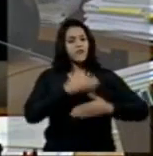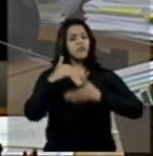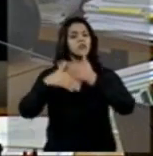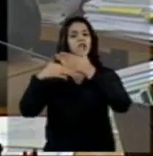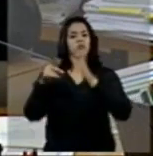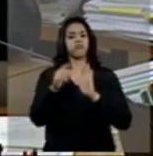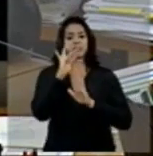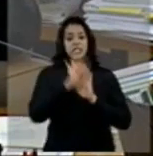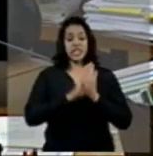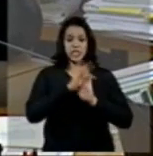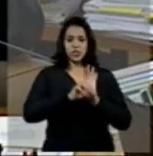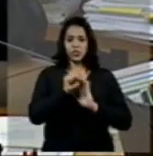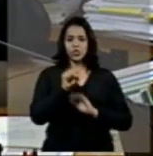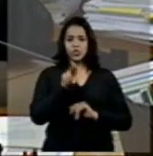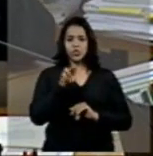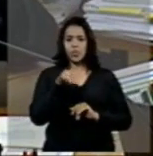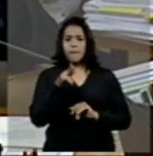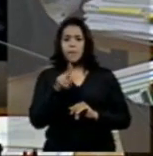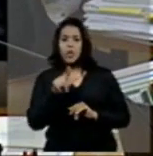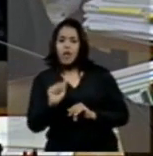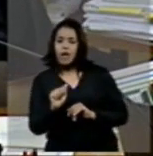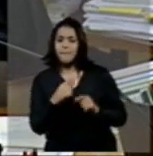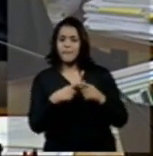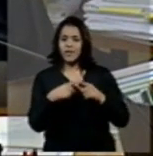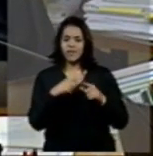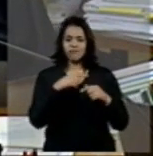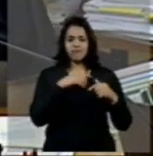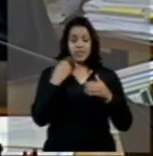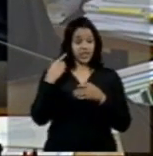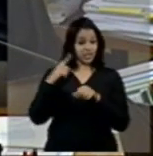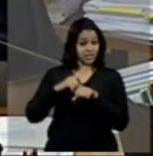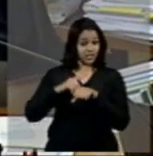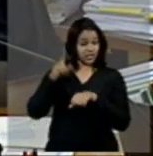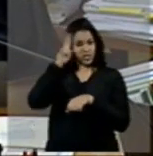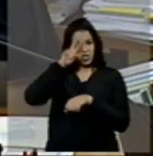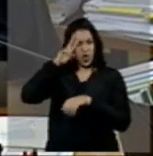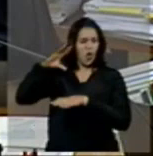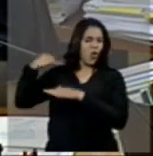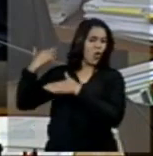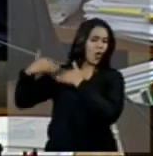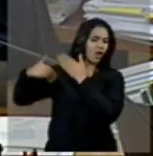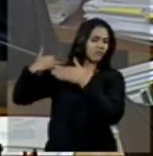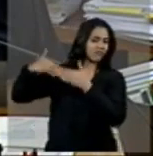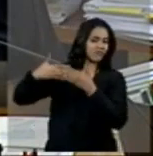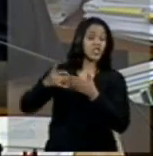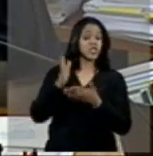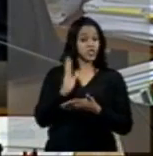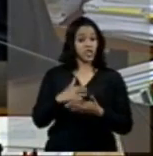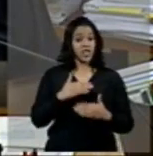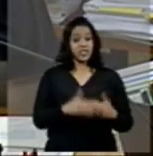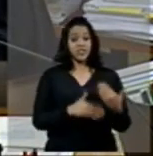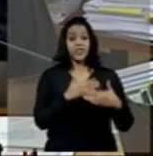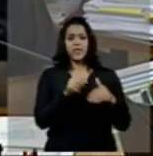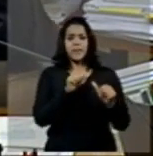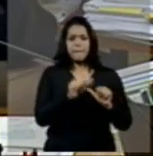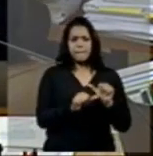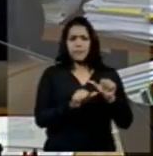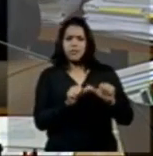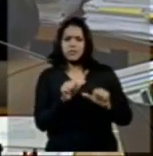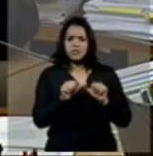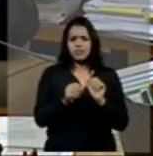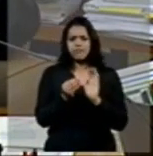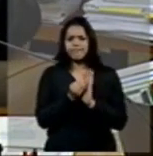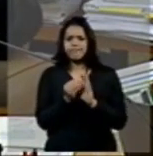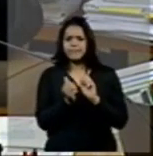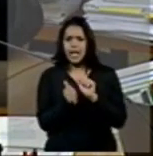súmula, porque ela, ao longo da história, já foi se desenvolvendo e sendo alterada no